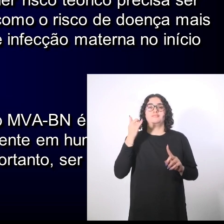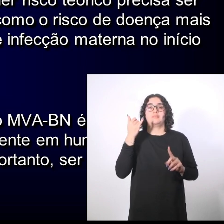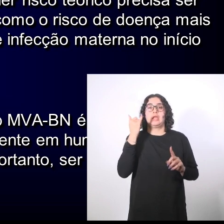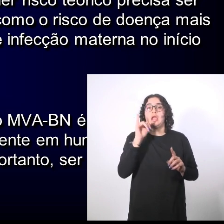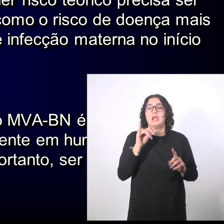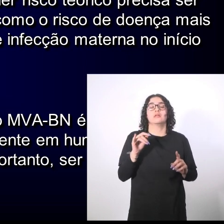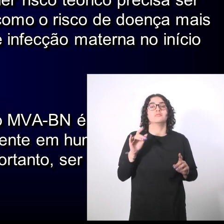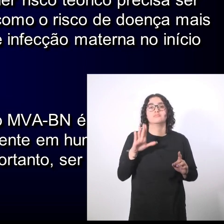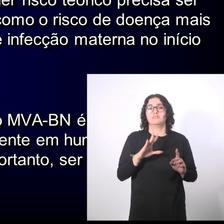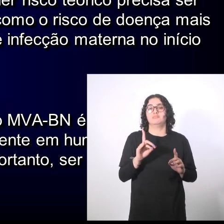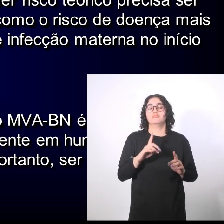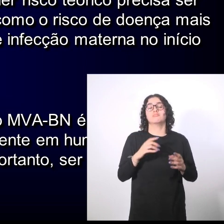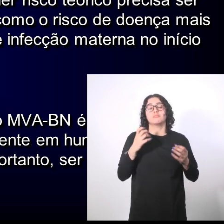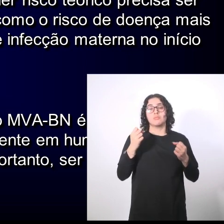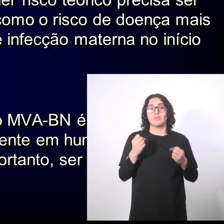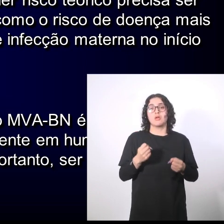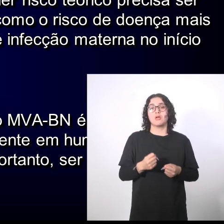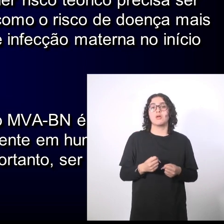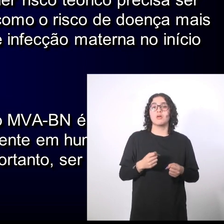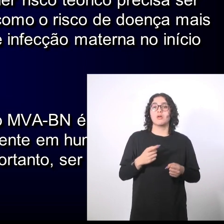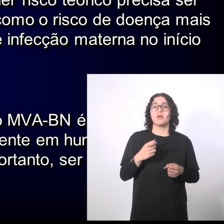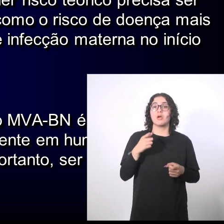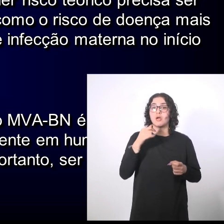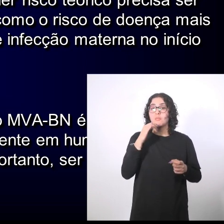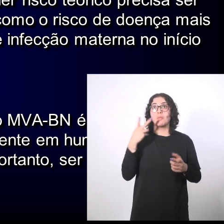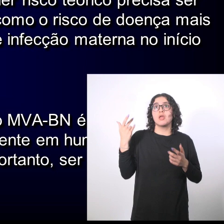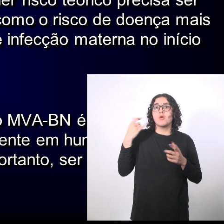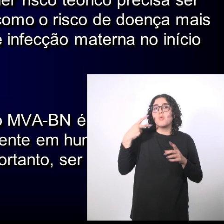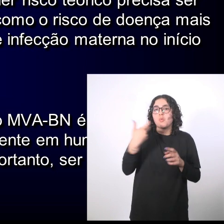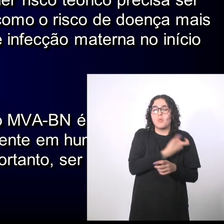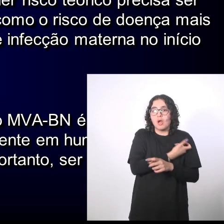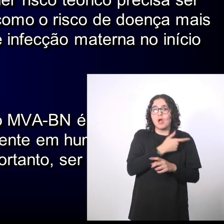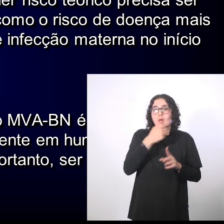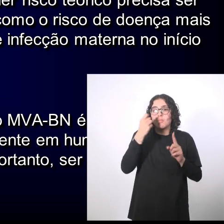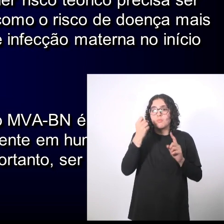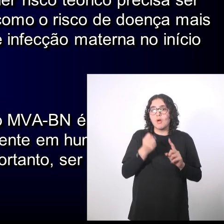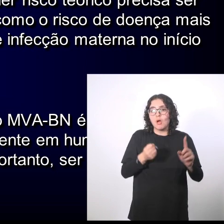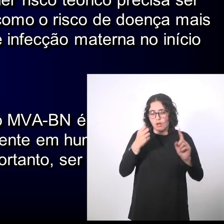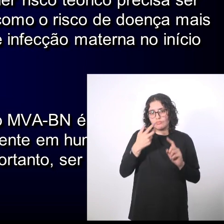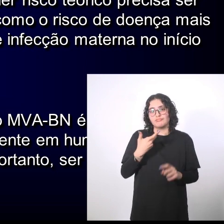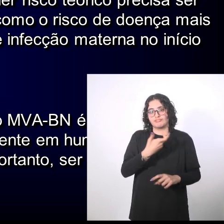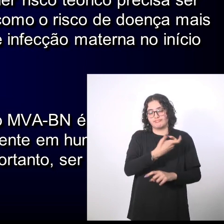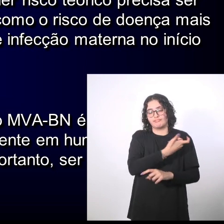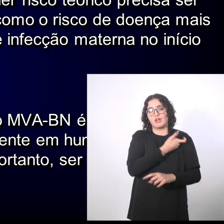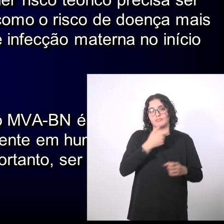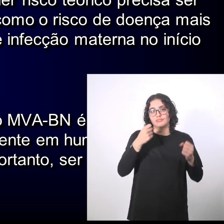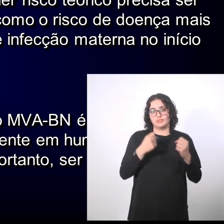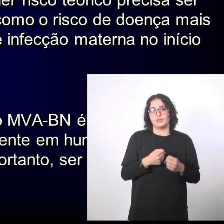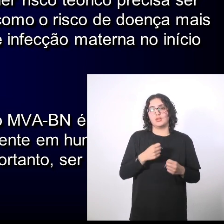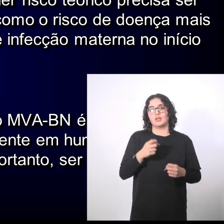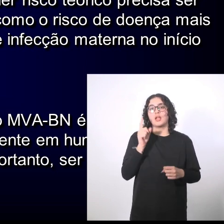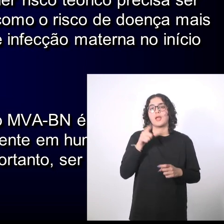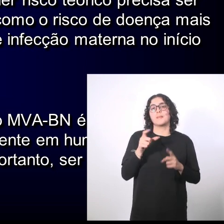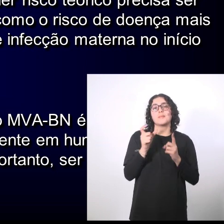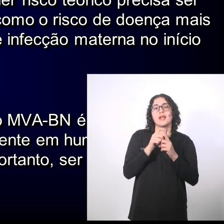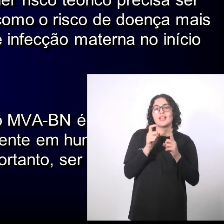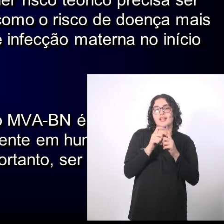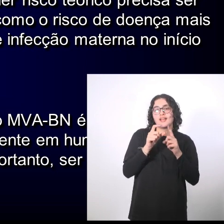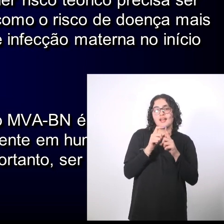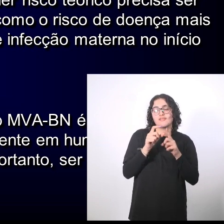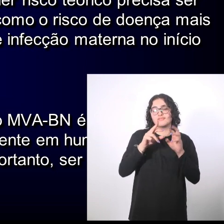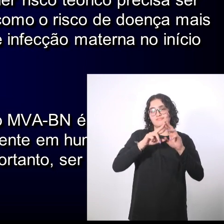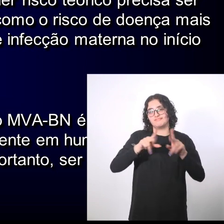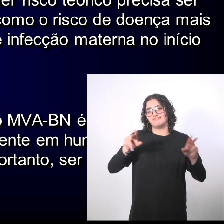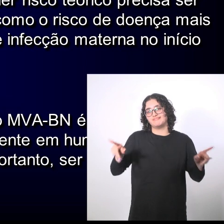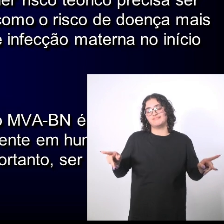contraindicada. O fato de não ser indicada não significa que ela é contraindicada. Ela pode ter o seu uso, né? São truques das palavras, mas é isso,